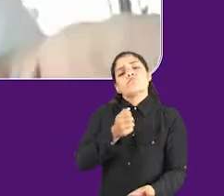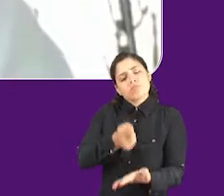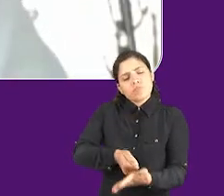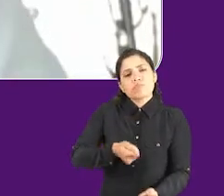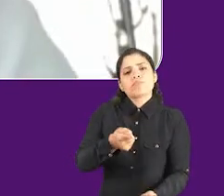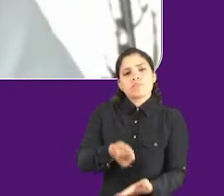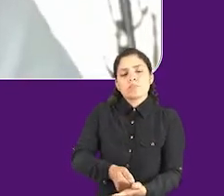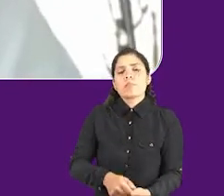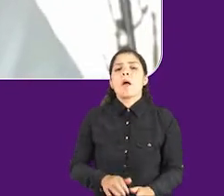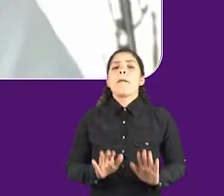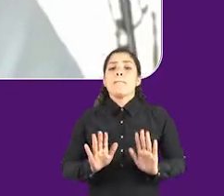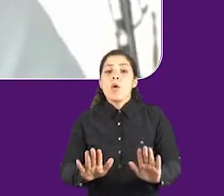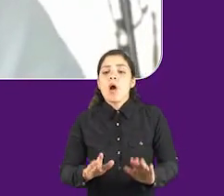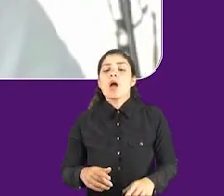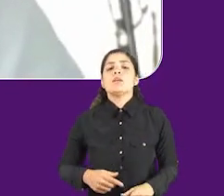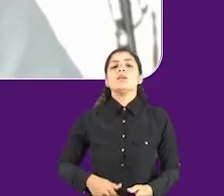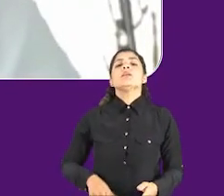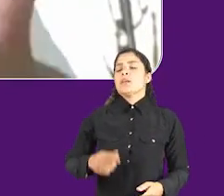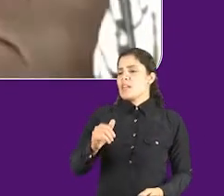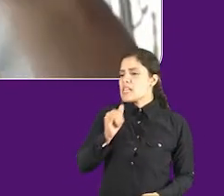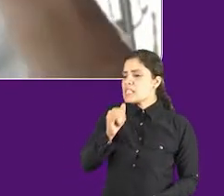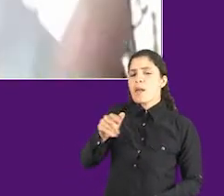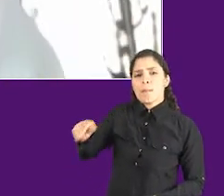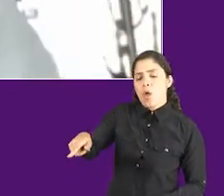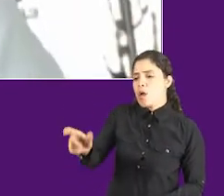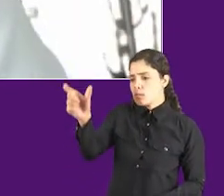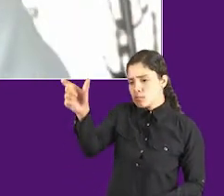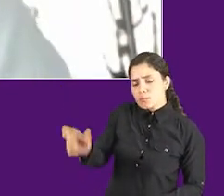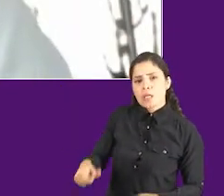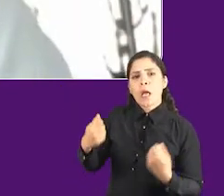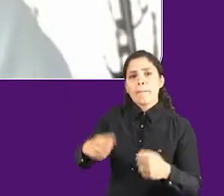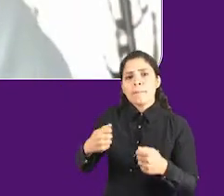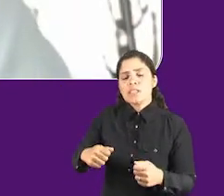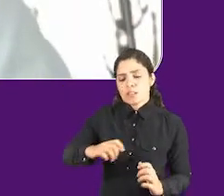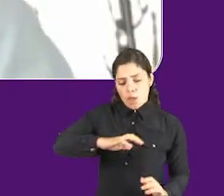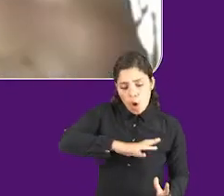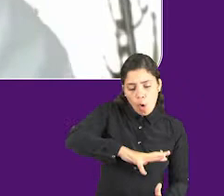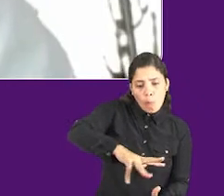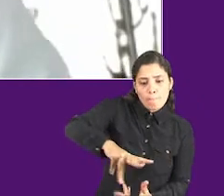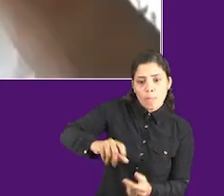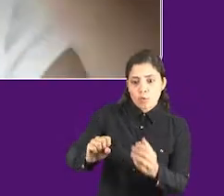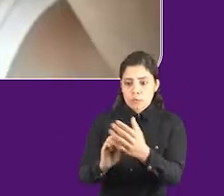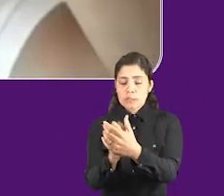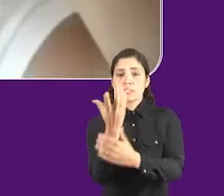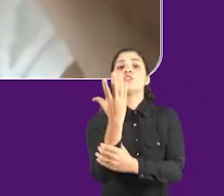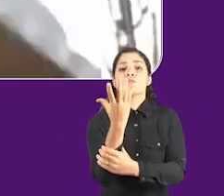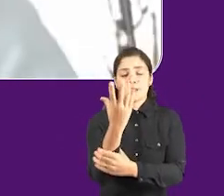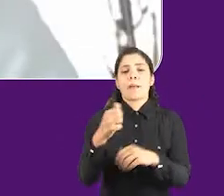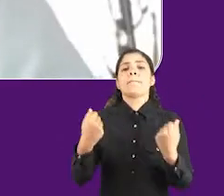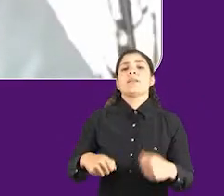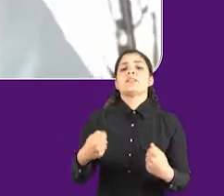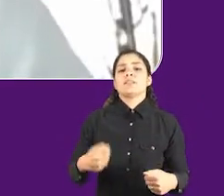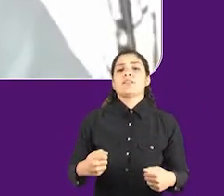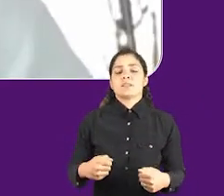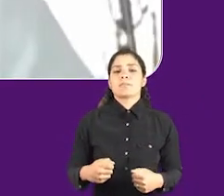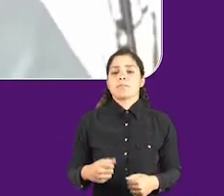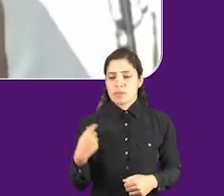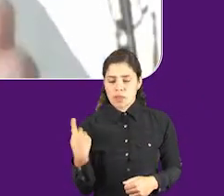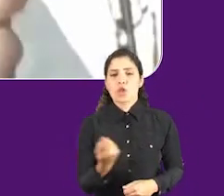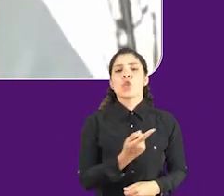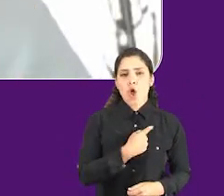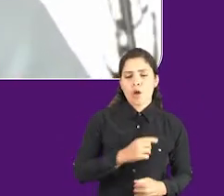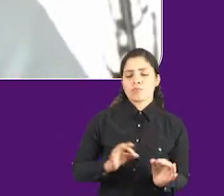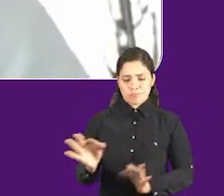justamente fazer o papel dele seja embarcar todo mundo ou liberar a criatividade suportar uma casa